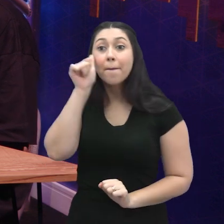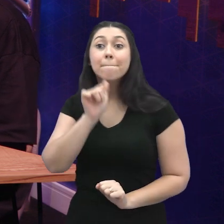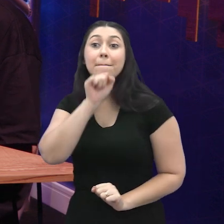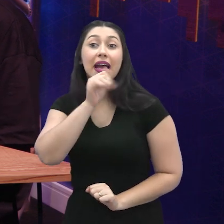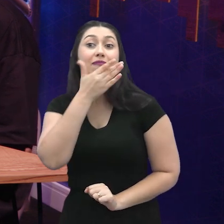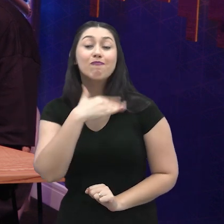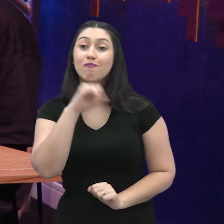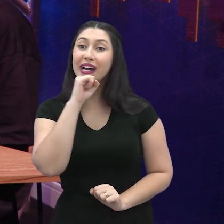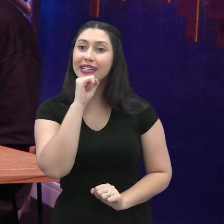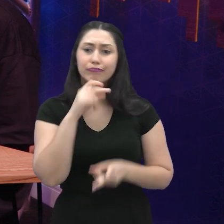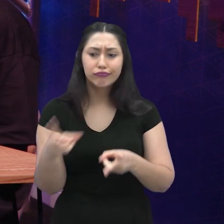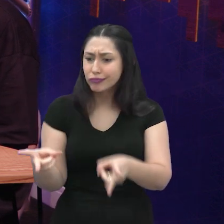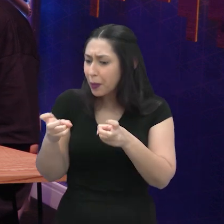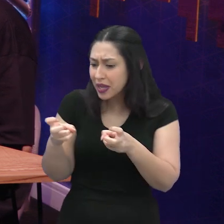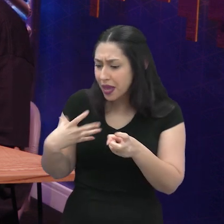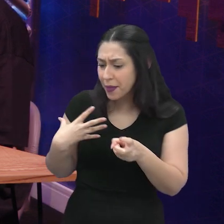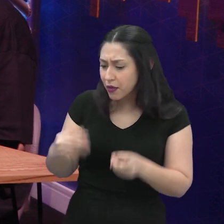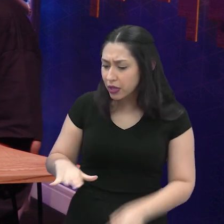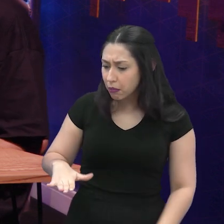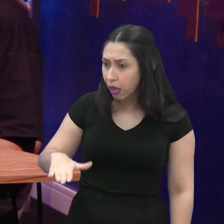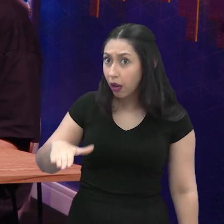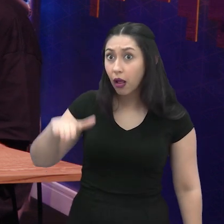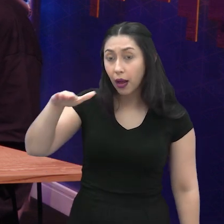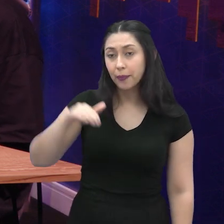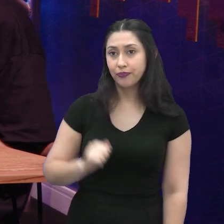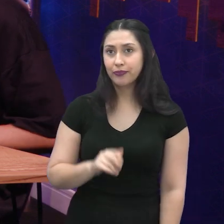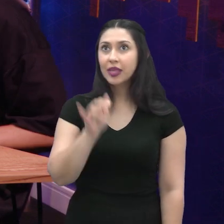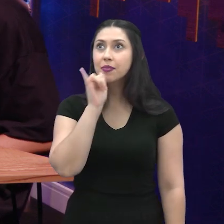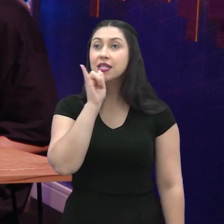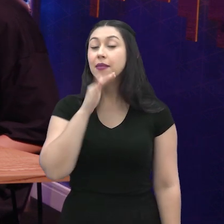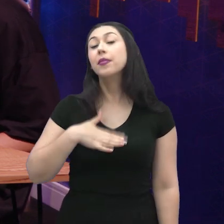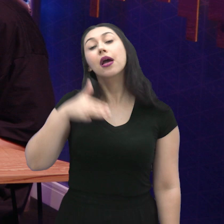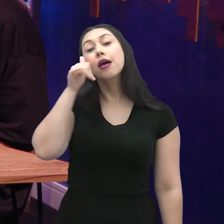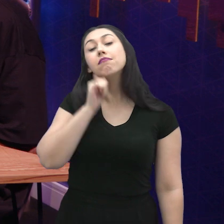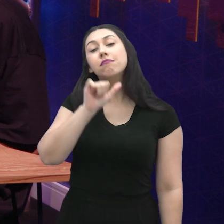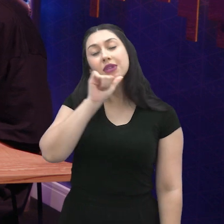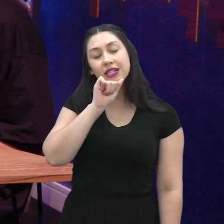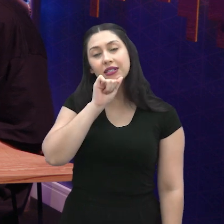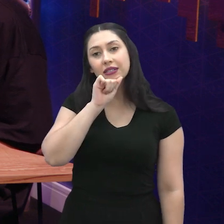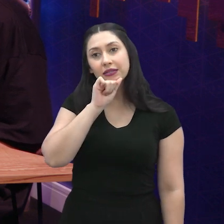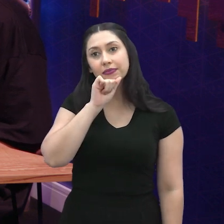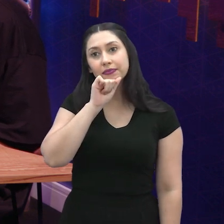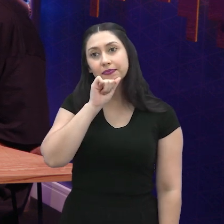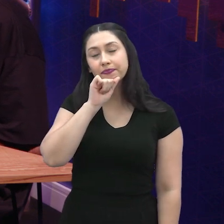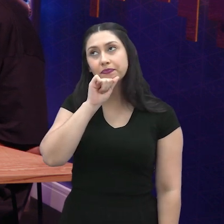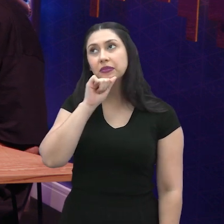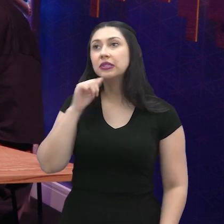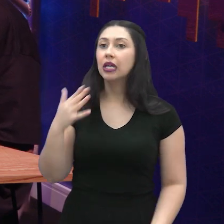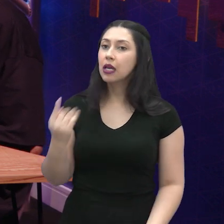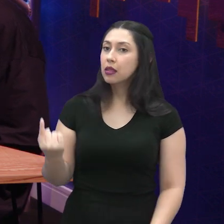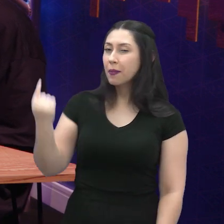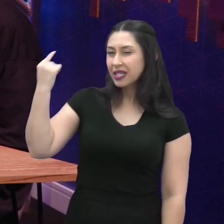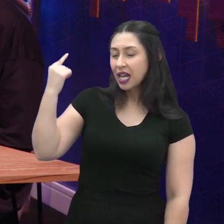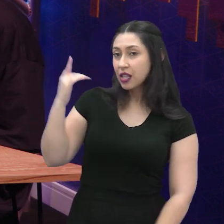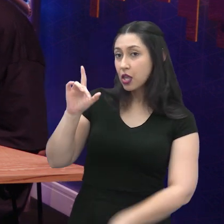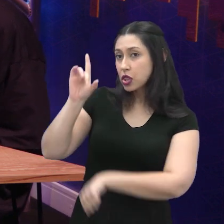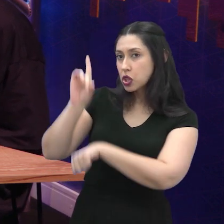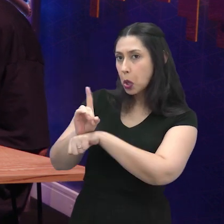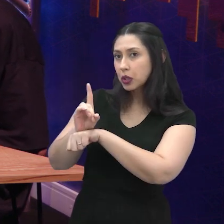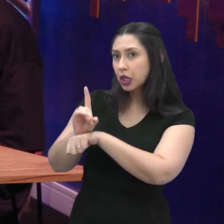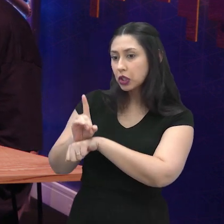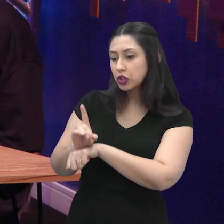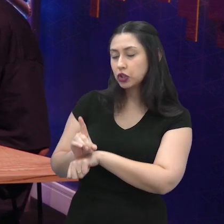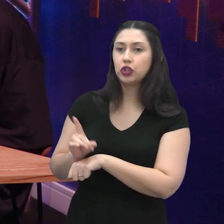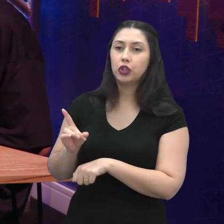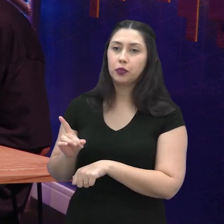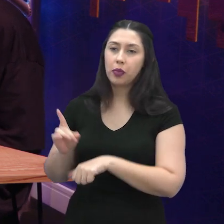sobre mães e pais que não veem os filhos crescerem. A minha mãe, por exemplo, ela foi dona de um buffet de